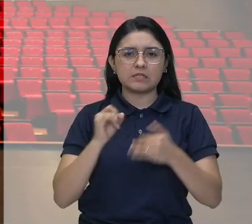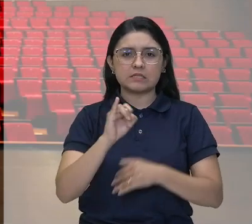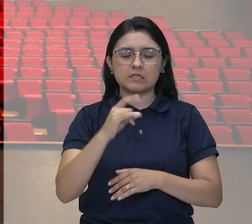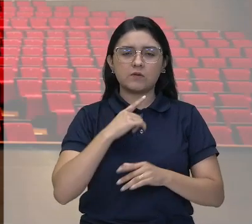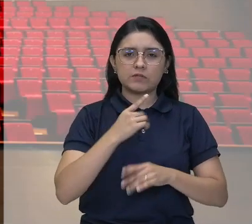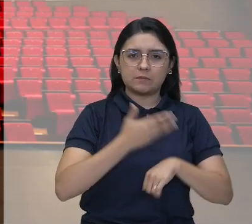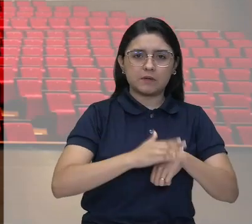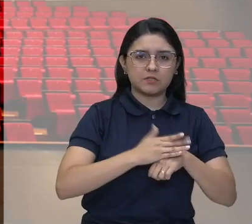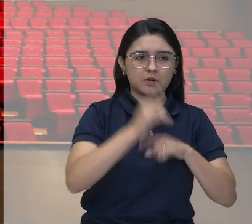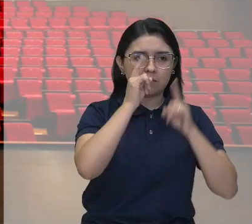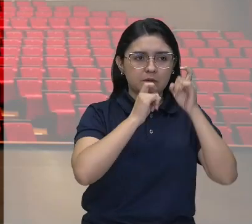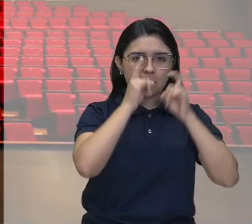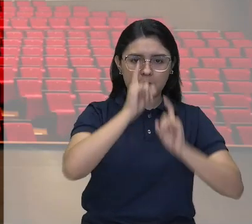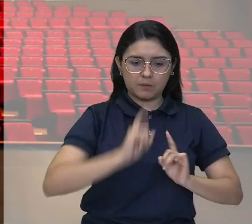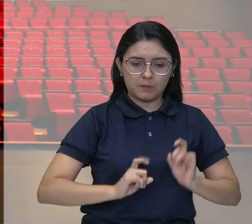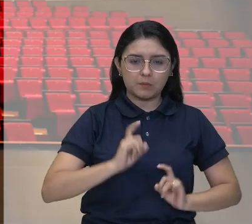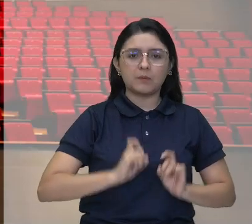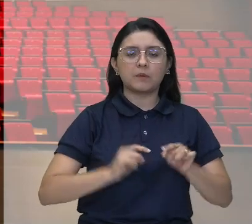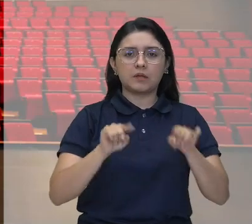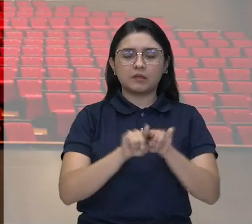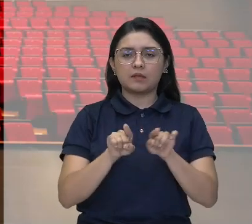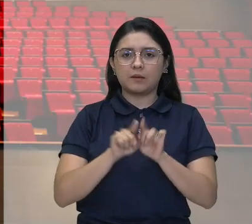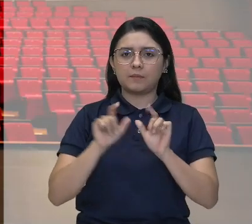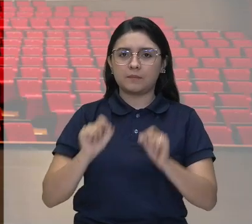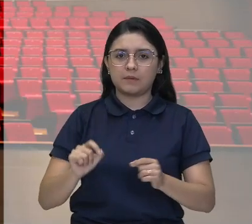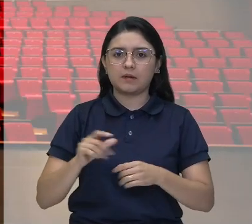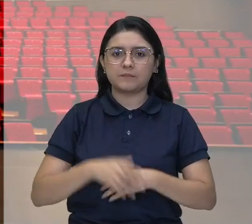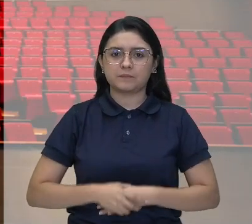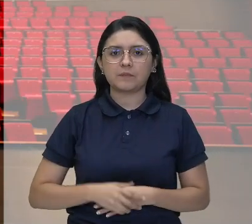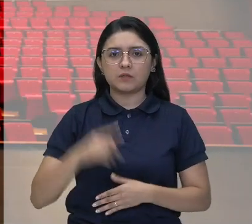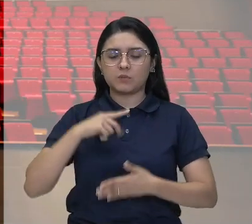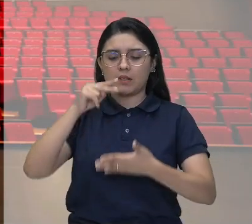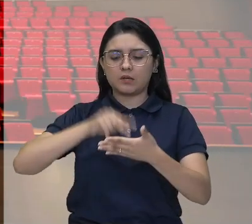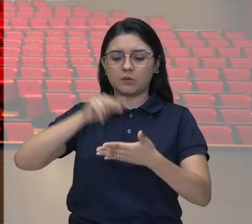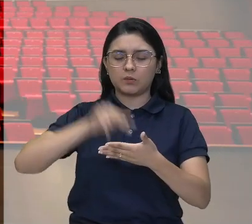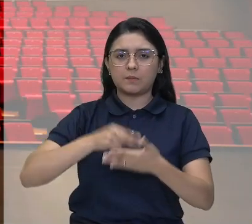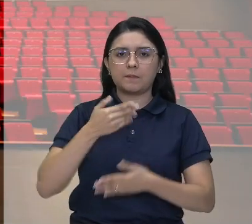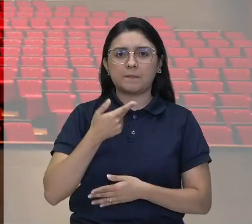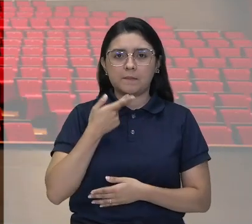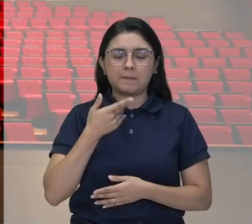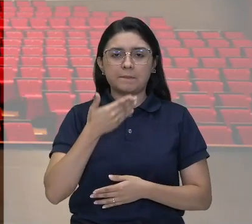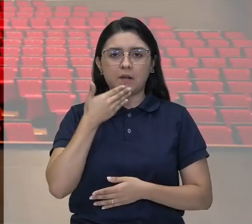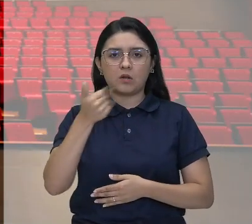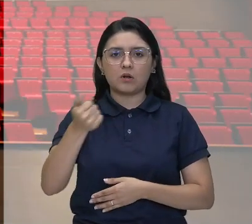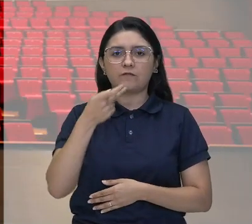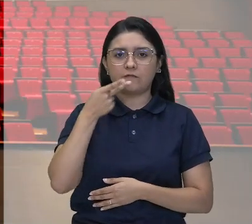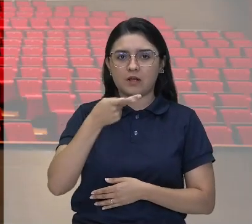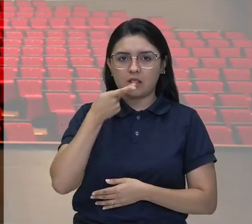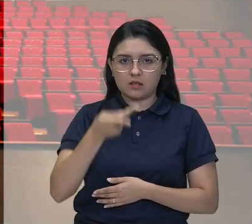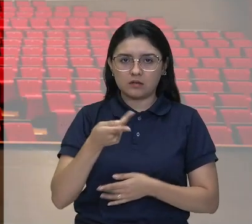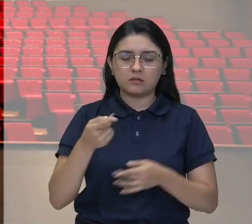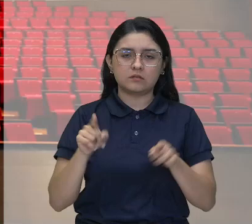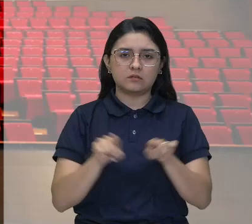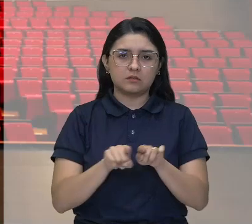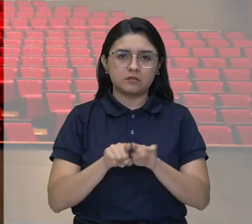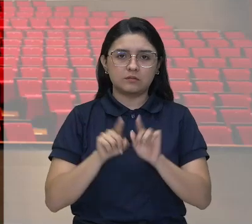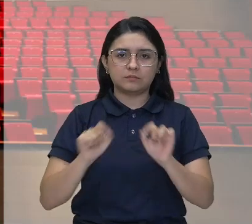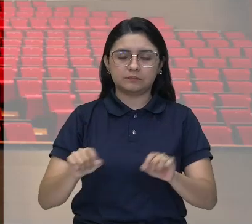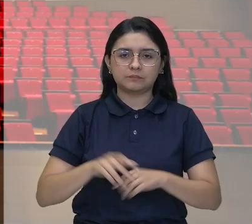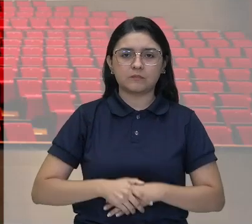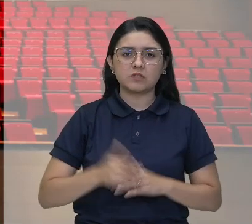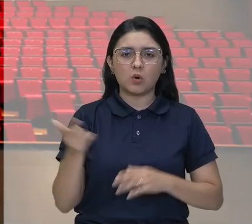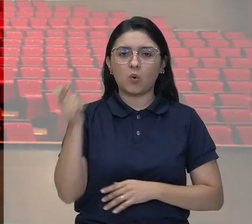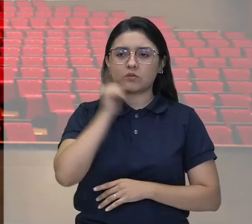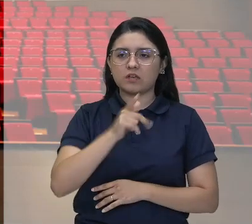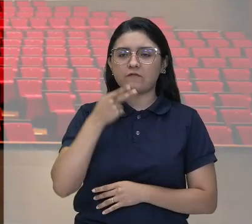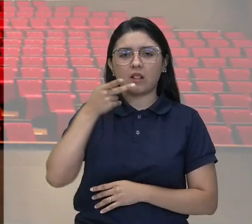faciais, corporais, a sua leitura para melhorar a sua dicção e para melhorar a sua fala diante das pessoas,